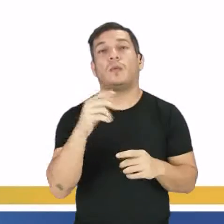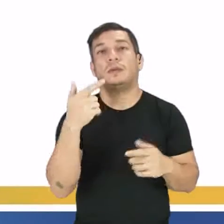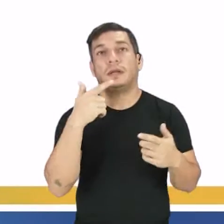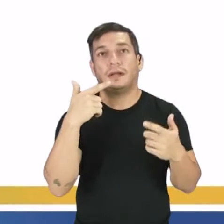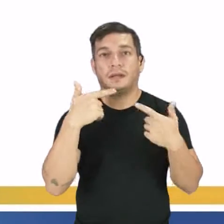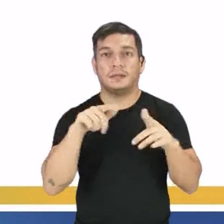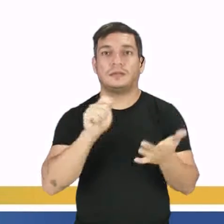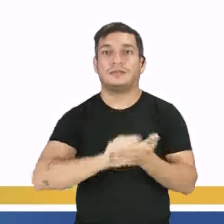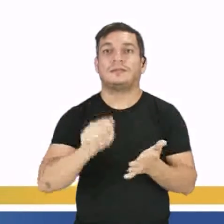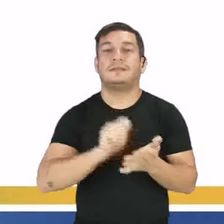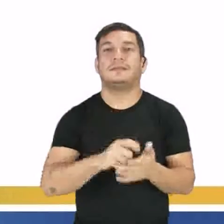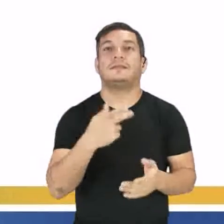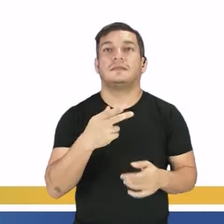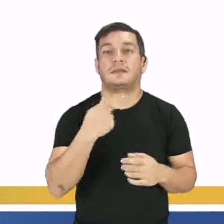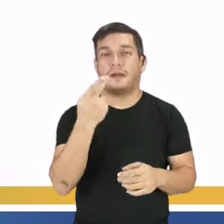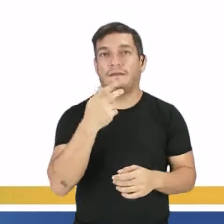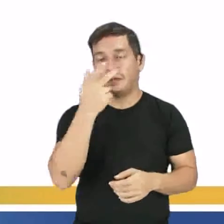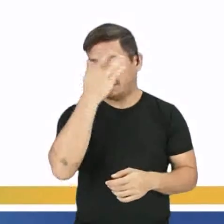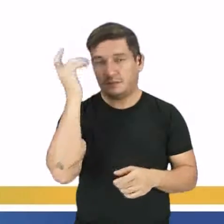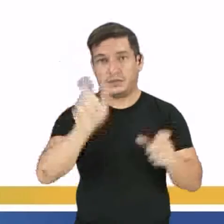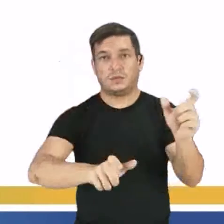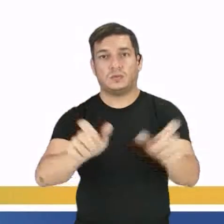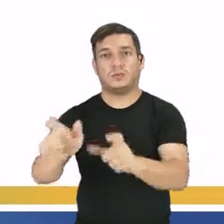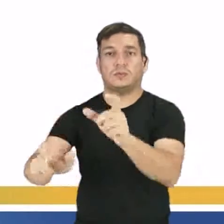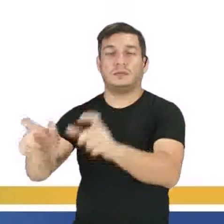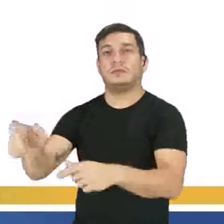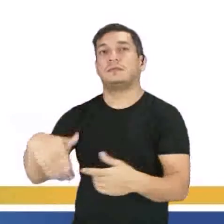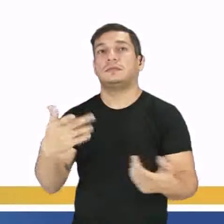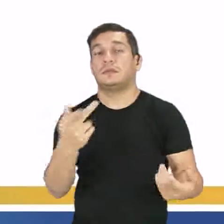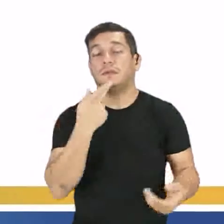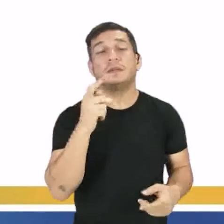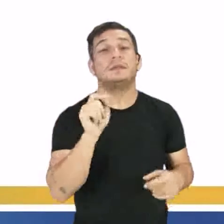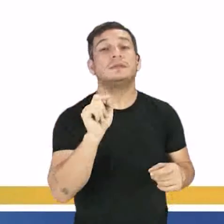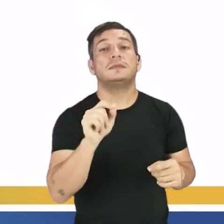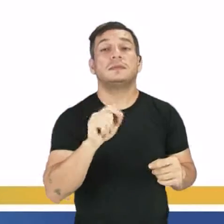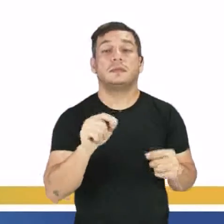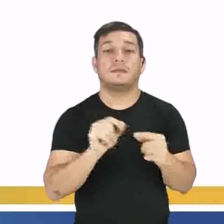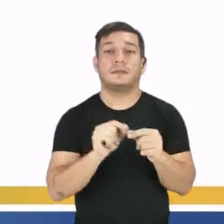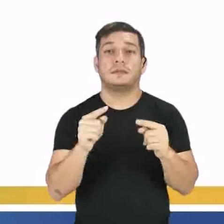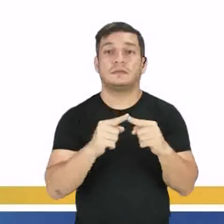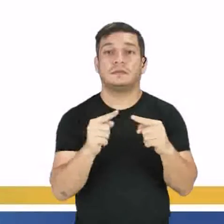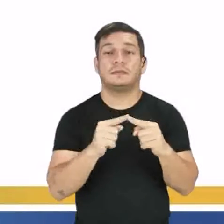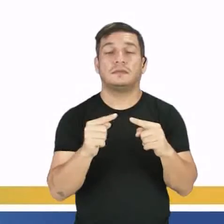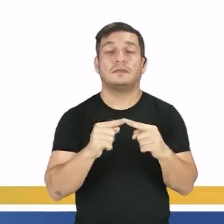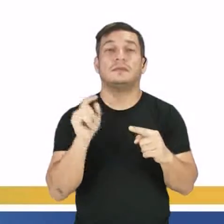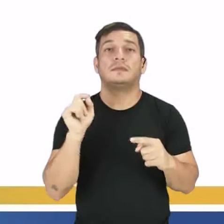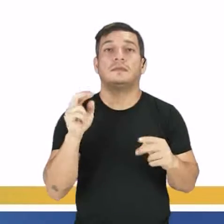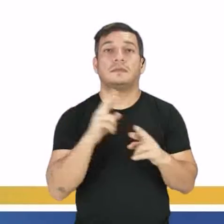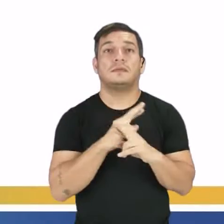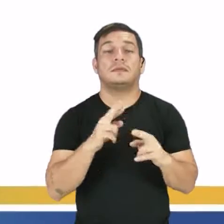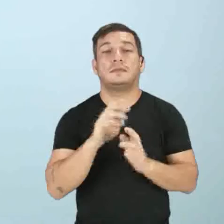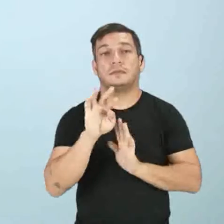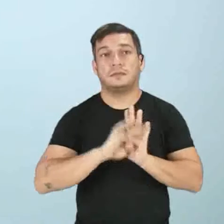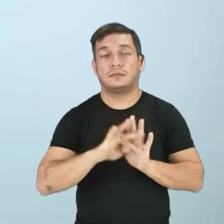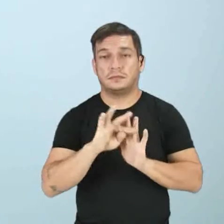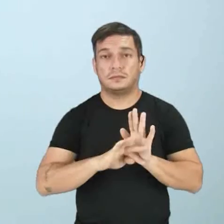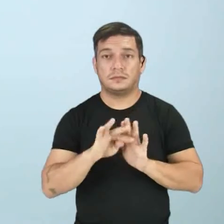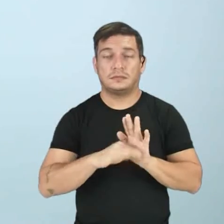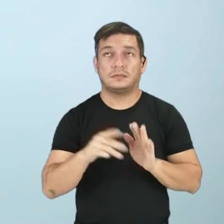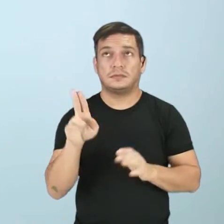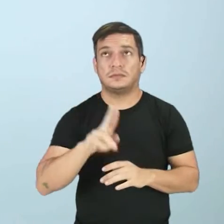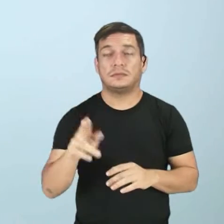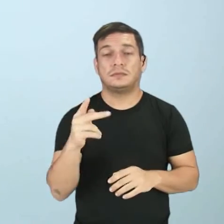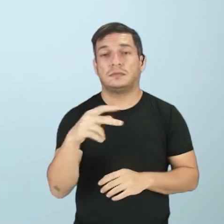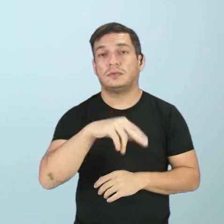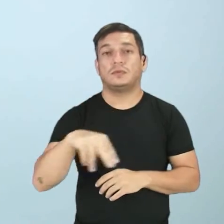se deseja produzir a fala dos personagens. Então ele está fazendo aí o quê? Uma relação, tá, entre esses textos. Ele está dizendo que usar esses